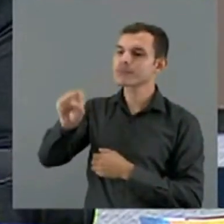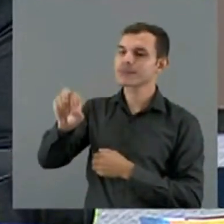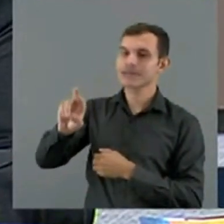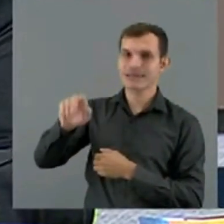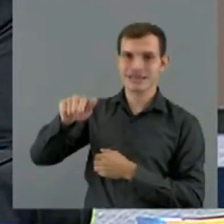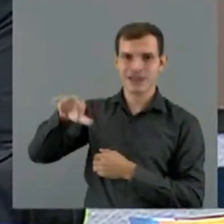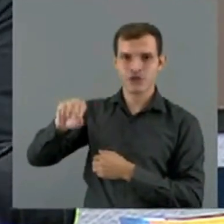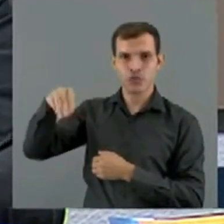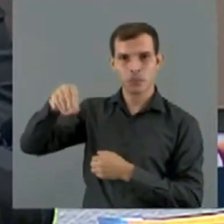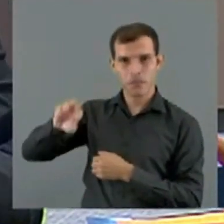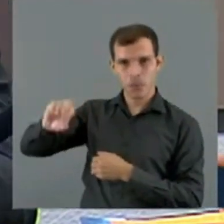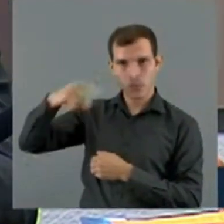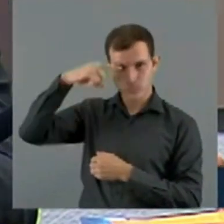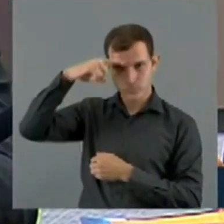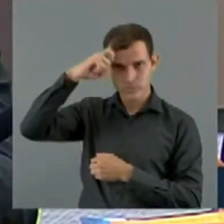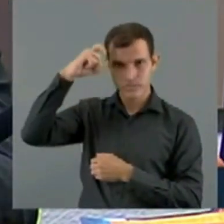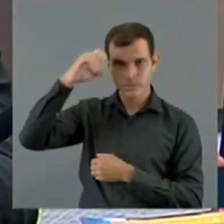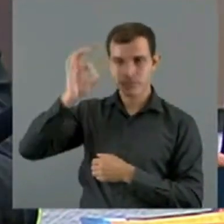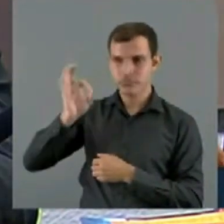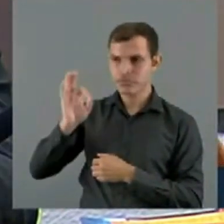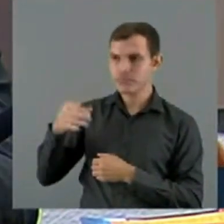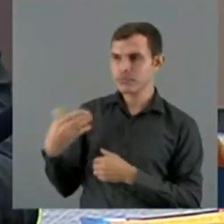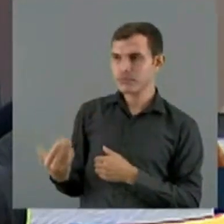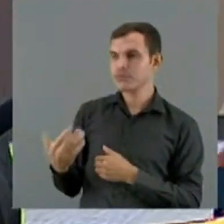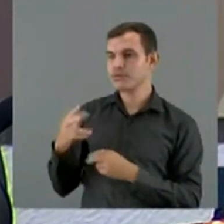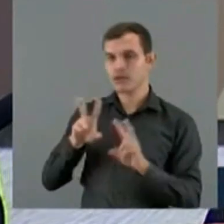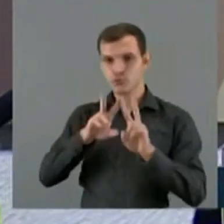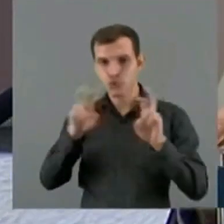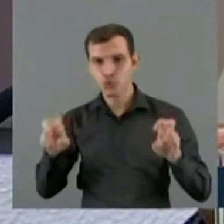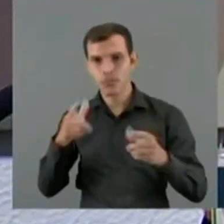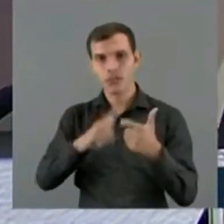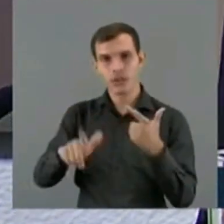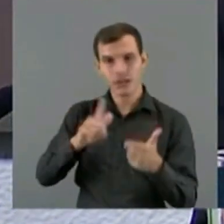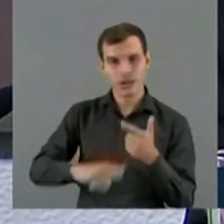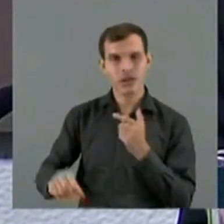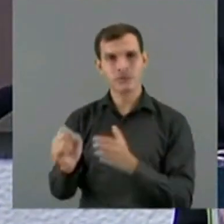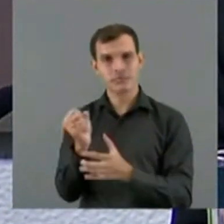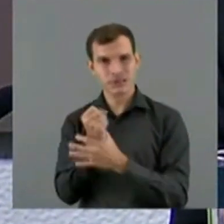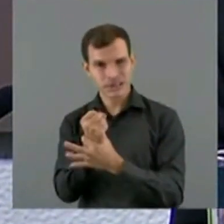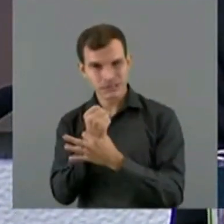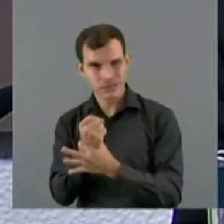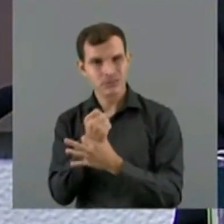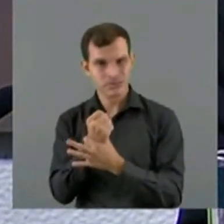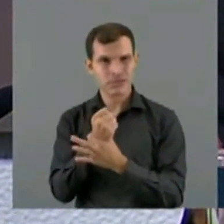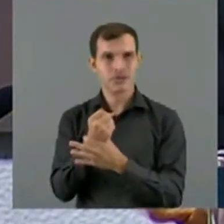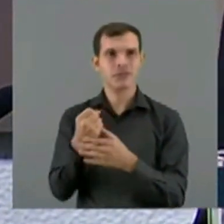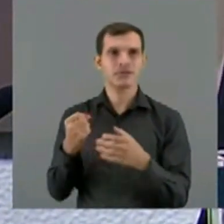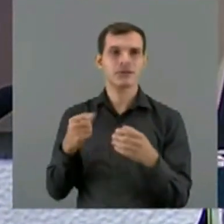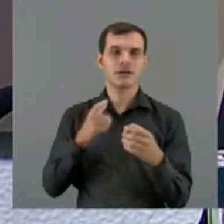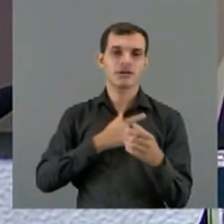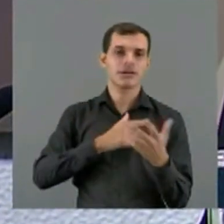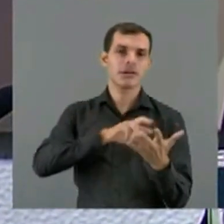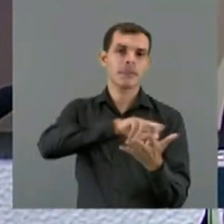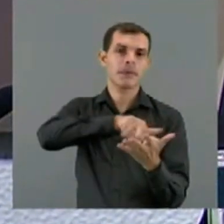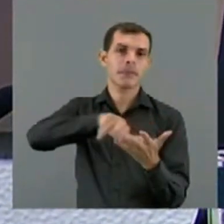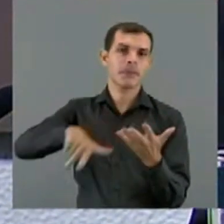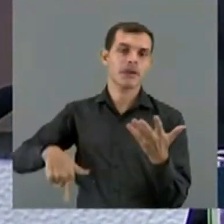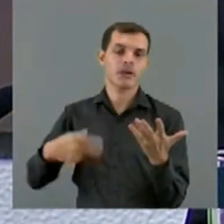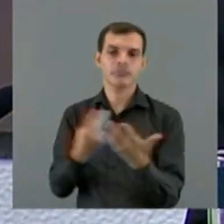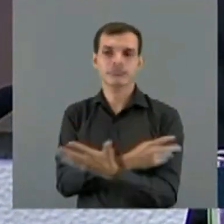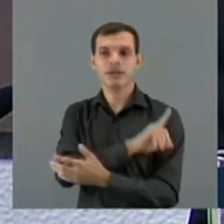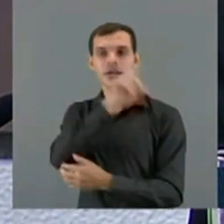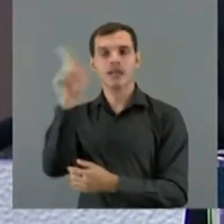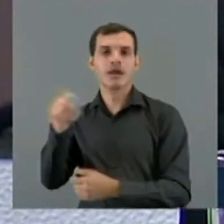Moro, notadamente com relação à crise da segurança, onde ele evidencia focos no Rio de Janeiro e na